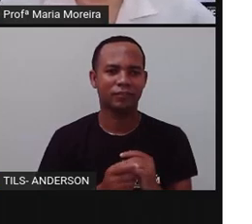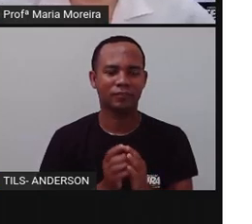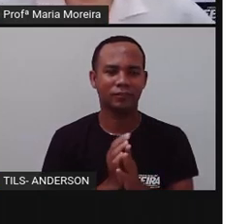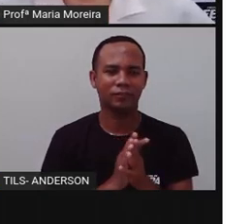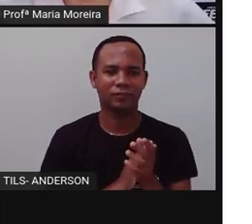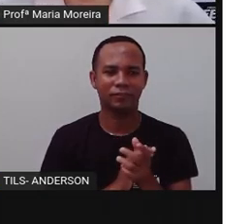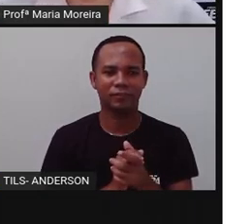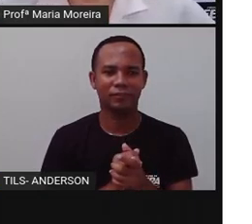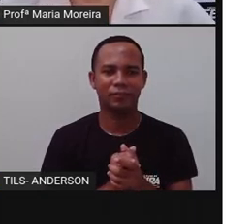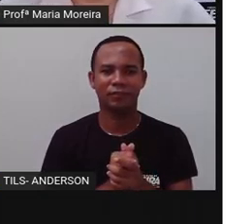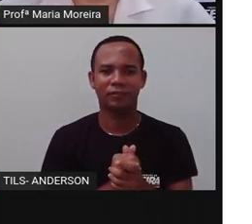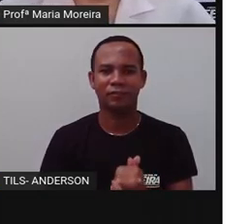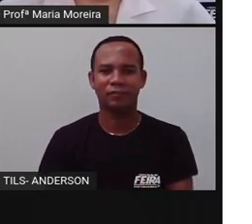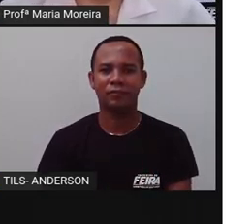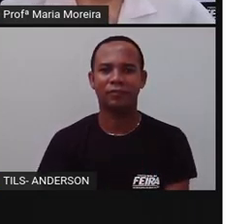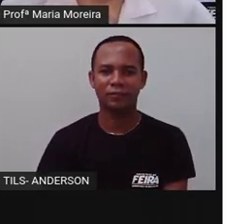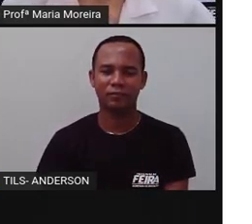Tudo curiosa.